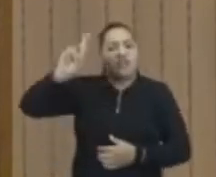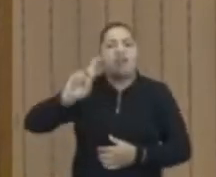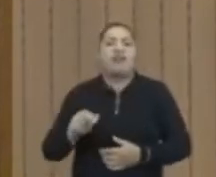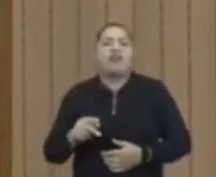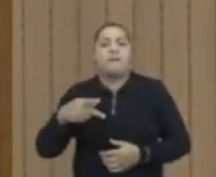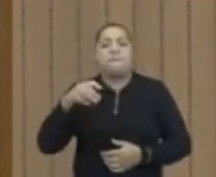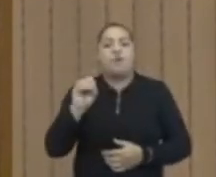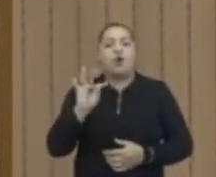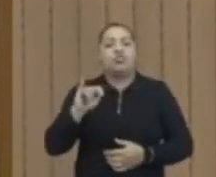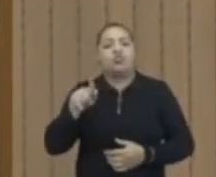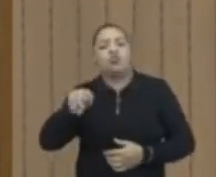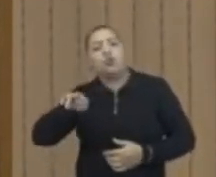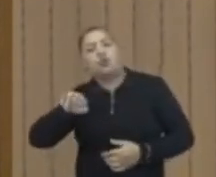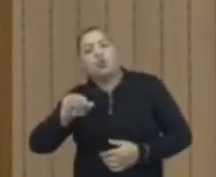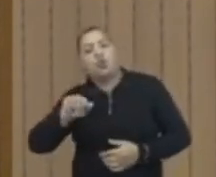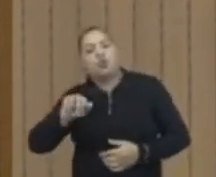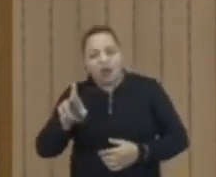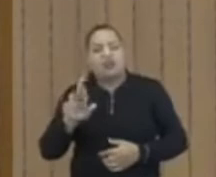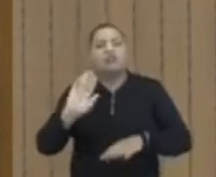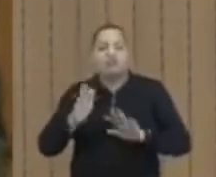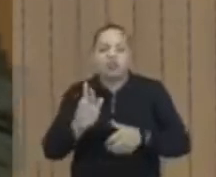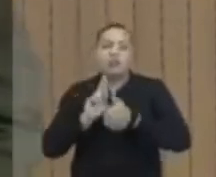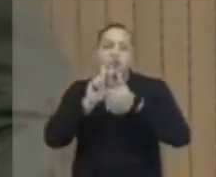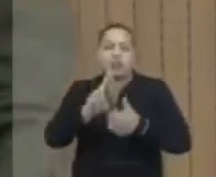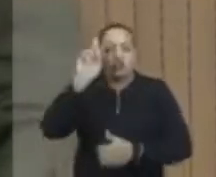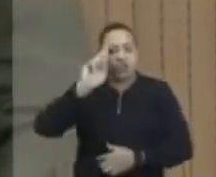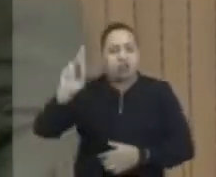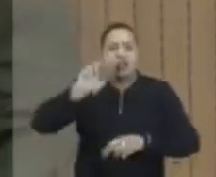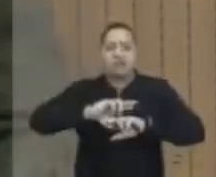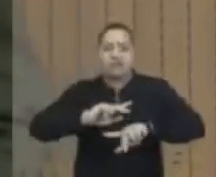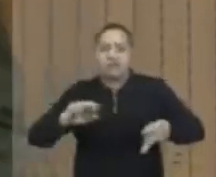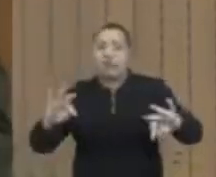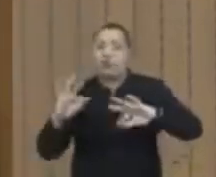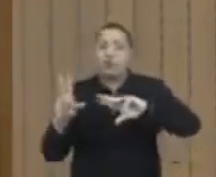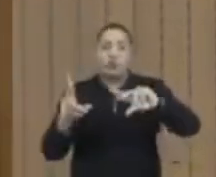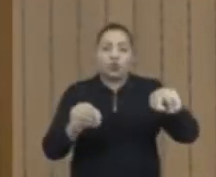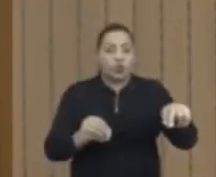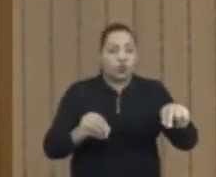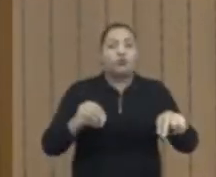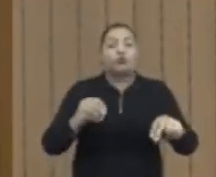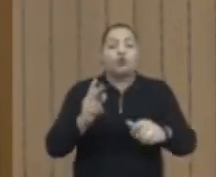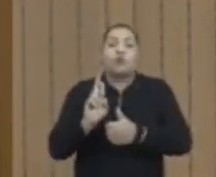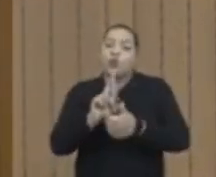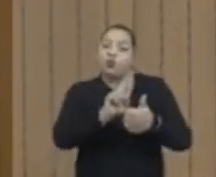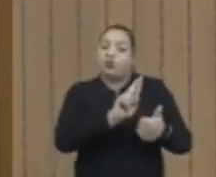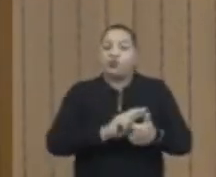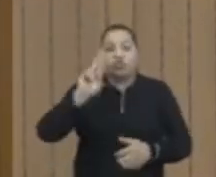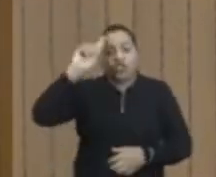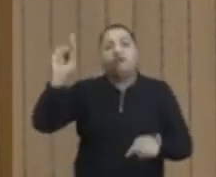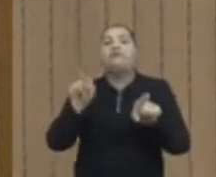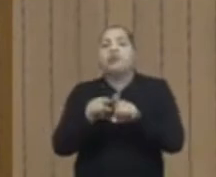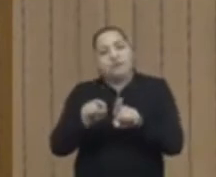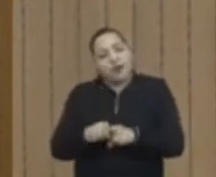Potiguar foi procurador-chefe, o Dr. Paulo Meira procurador-chefe, o Dr. Almerino procurador-chefe. Então, todos foram procuradores-chefes que também auxiliaram